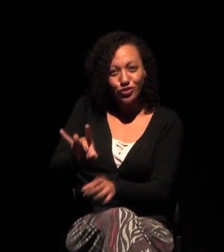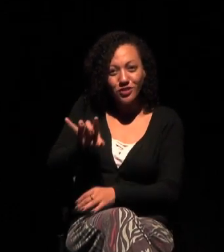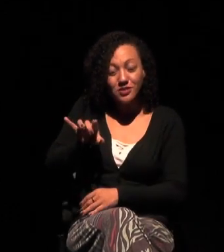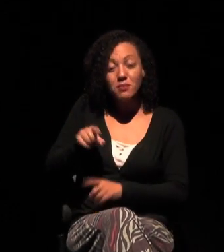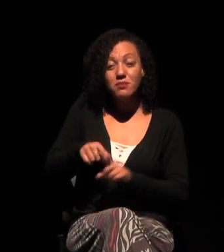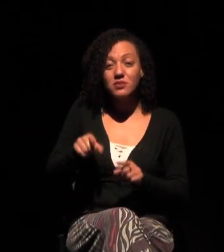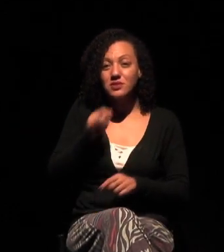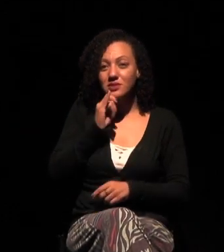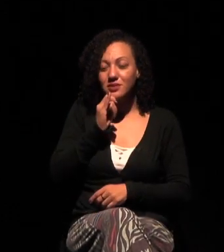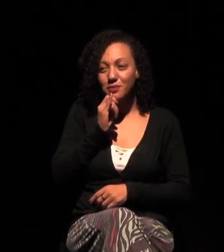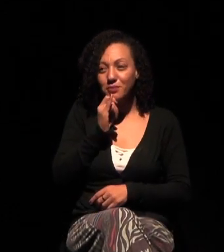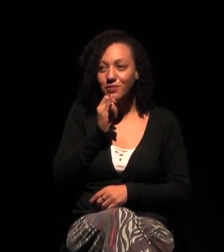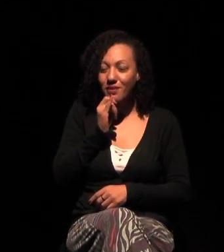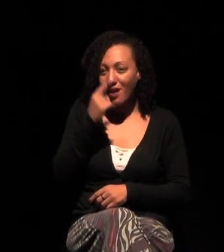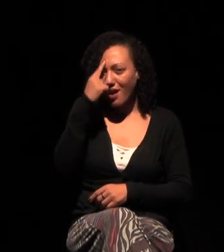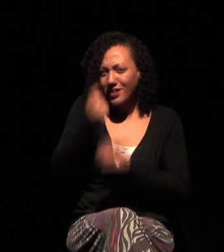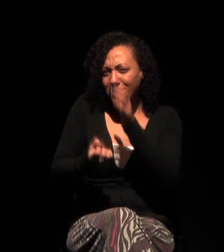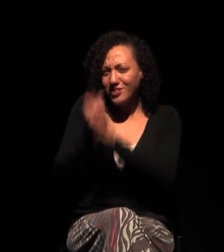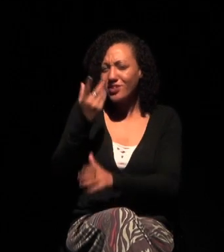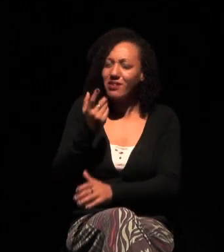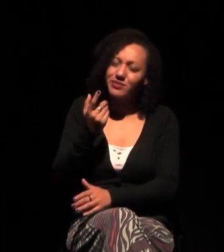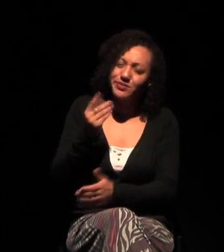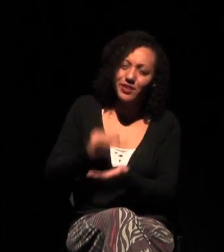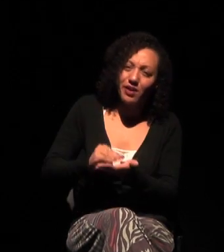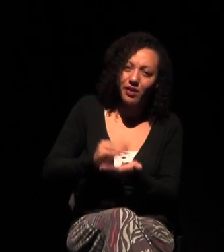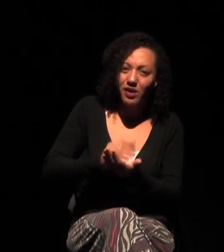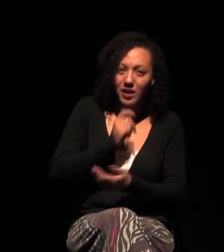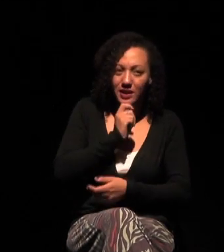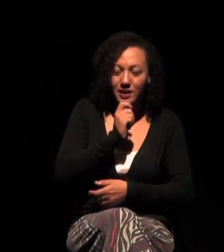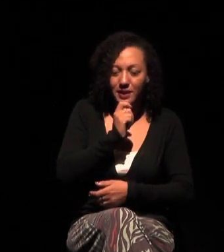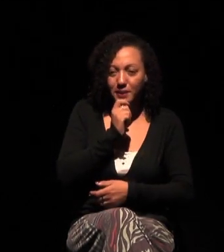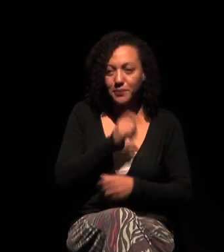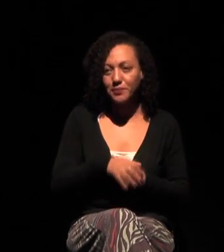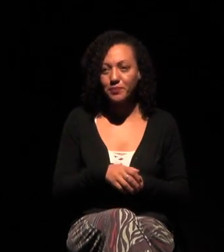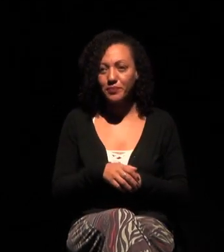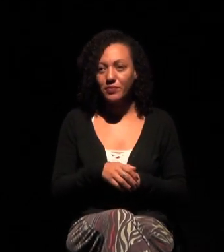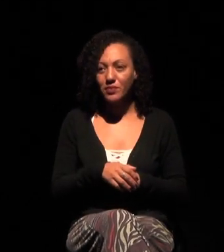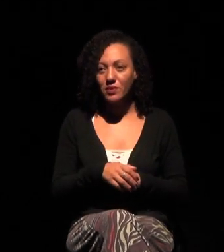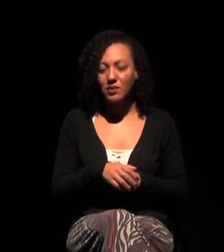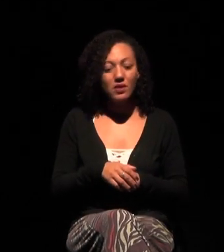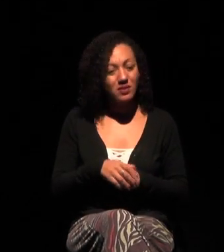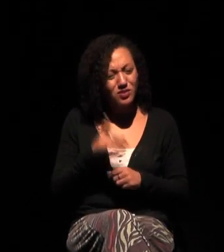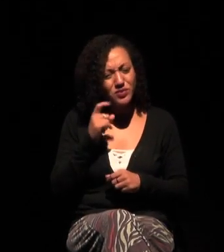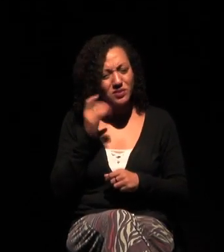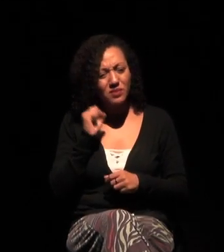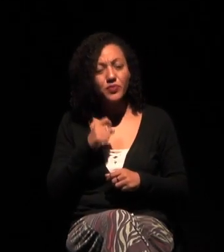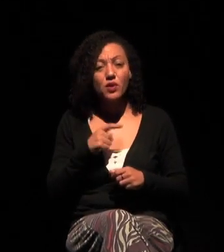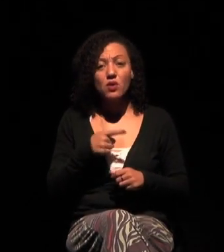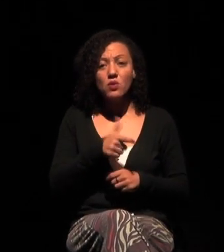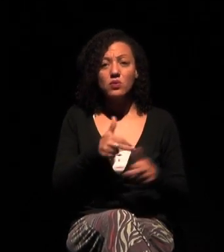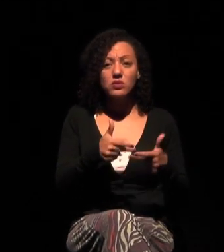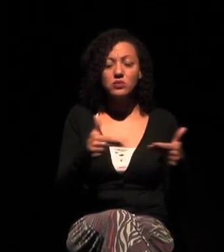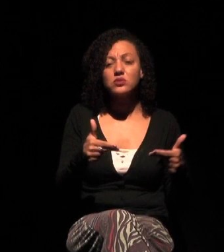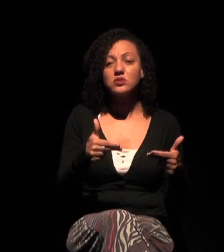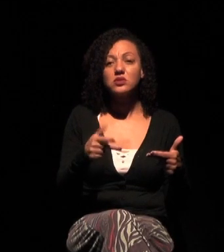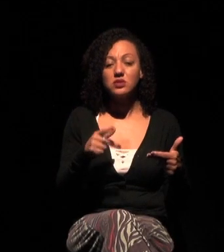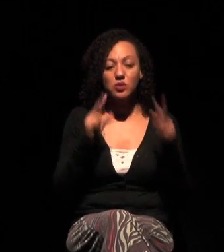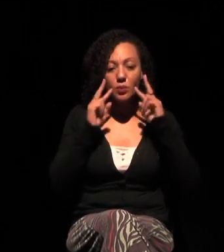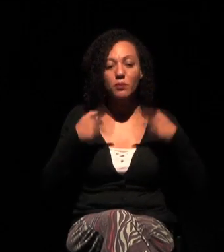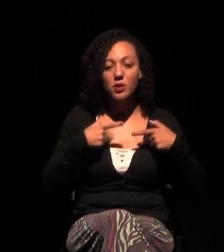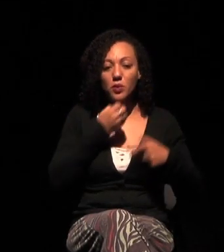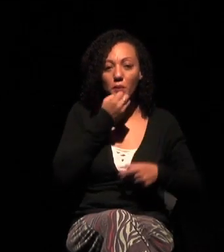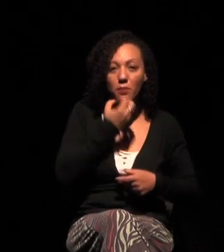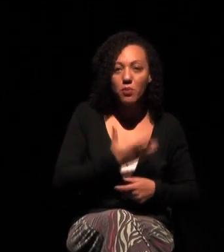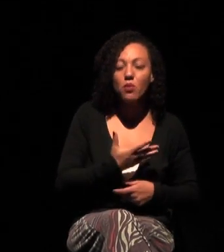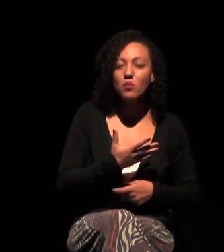você olhar bem a criatividade é baixo em um outro tigre eu acho particularmente difícil nós os seres humanos são muito bons estamos muito